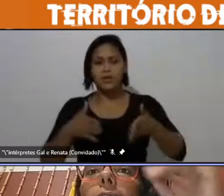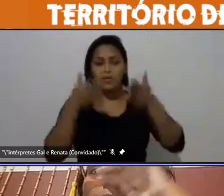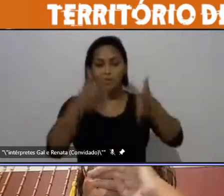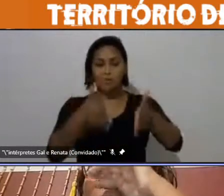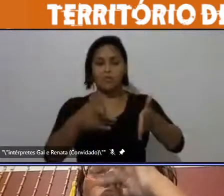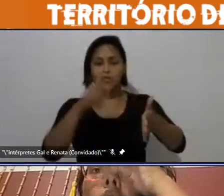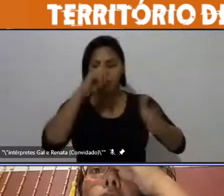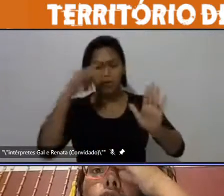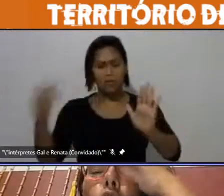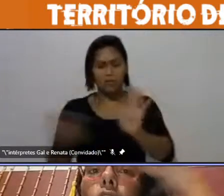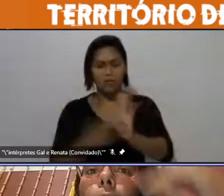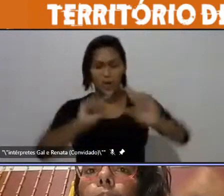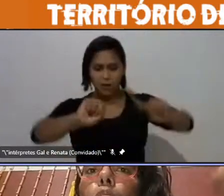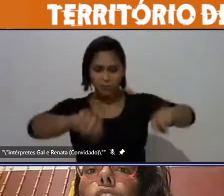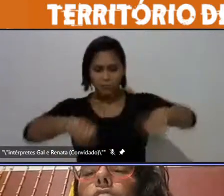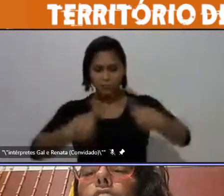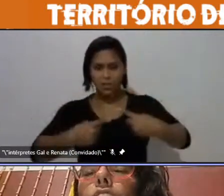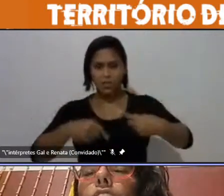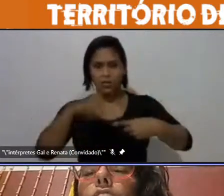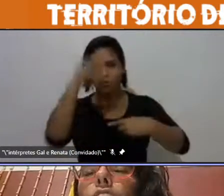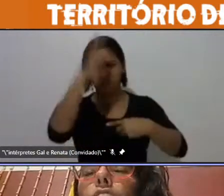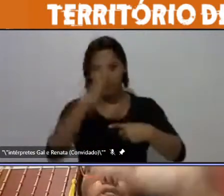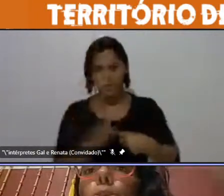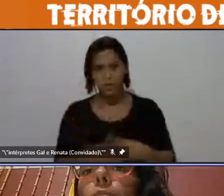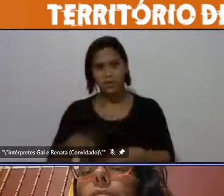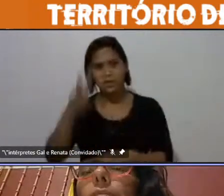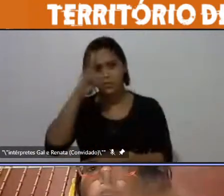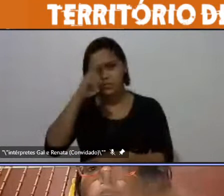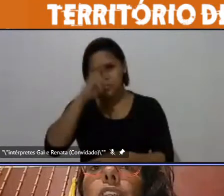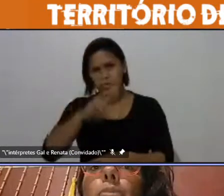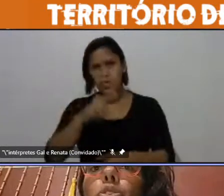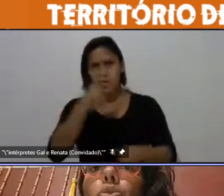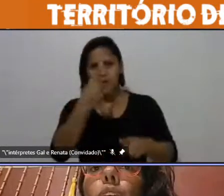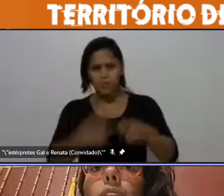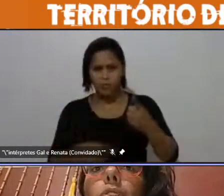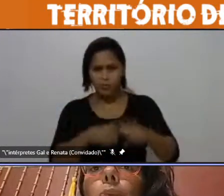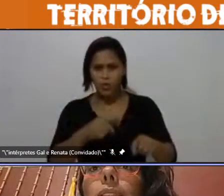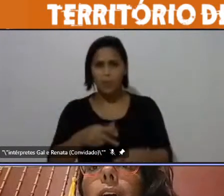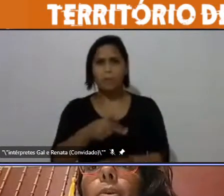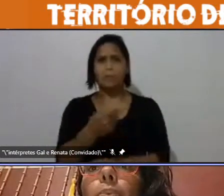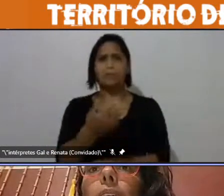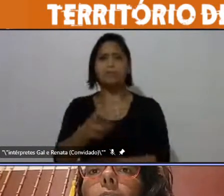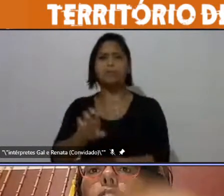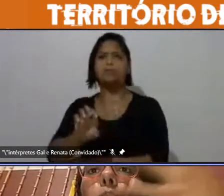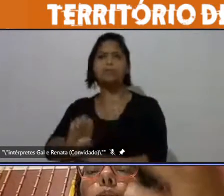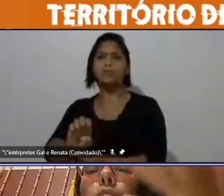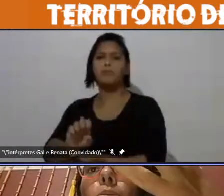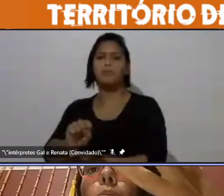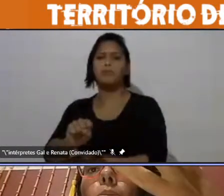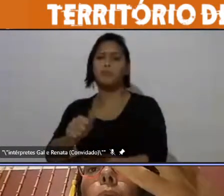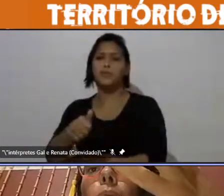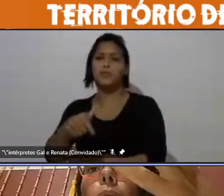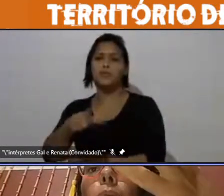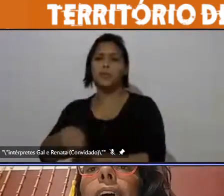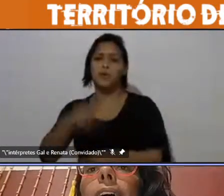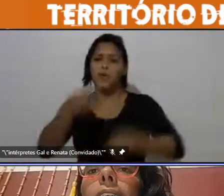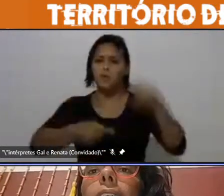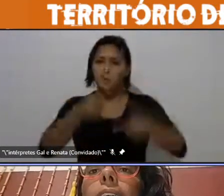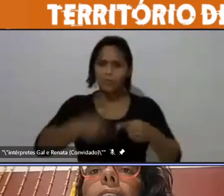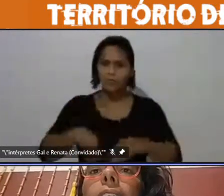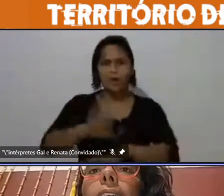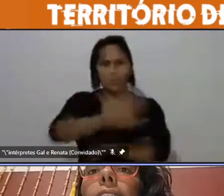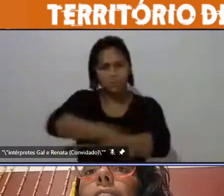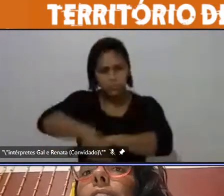né? Então, a nossa história política de golpe, a questão do pré-sal, eu, por exemplo, estudo a questão do pré-sal, a disputa do